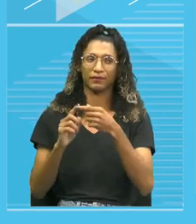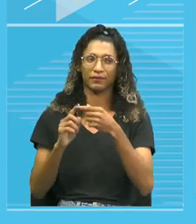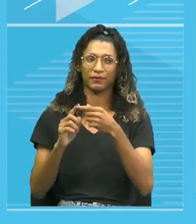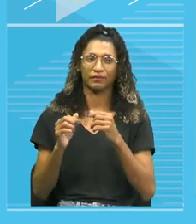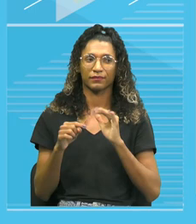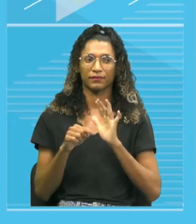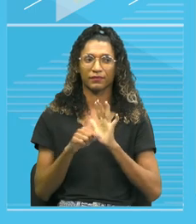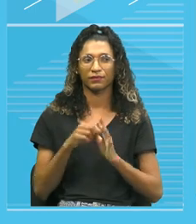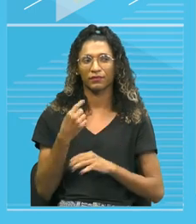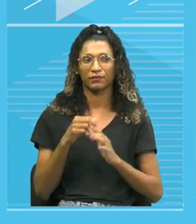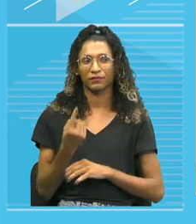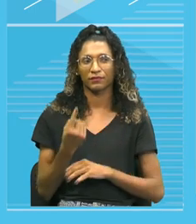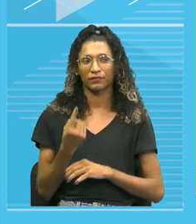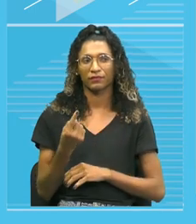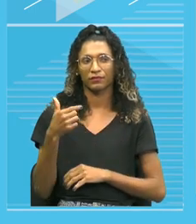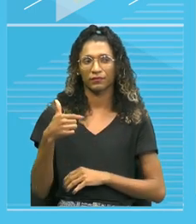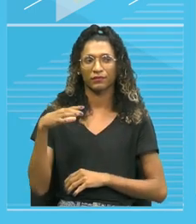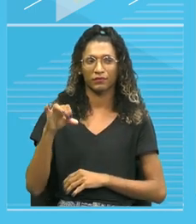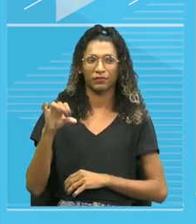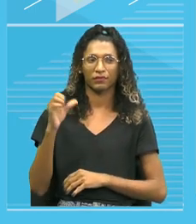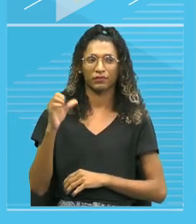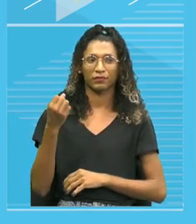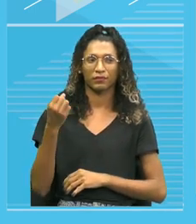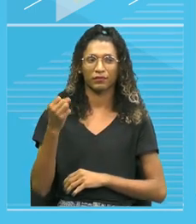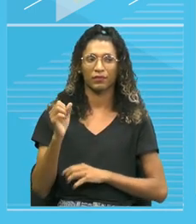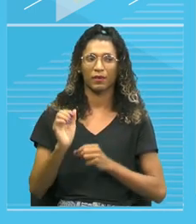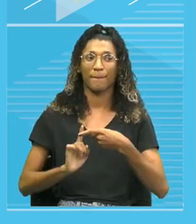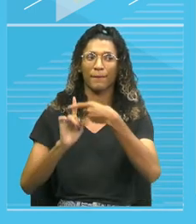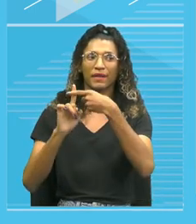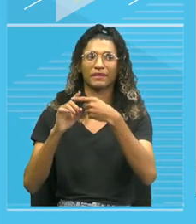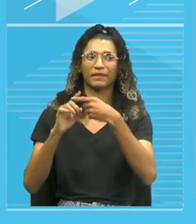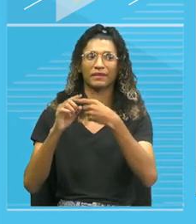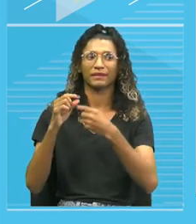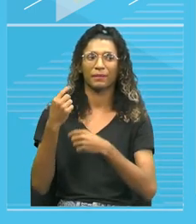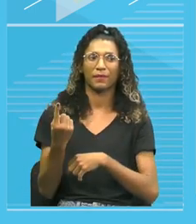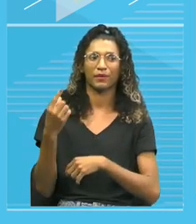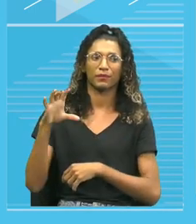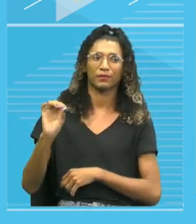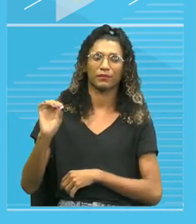duzentos e noventa e oito mais 1071